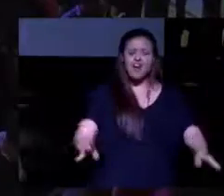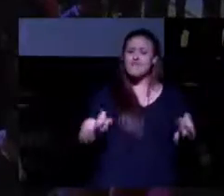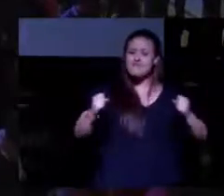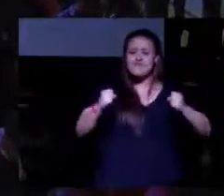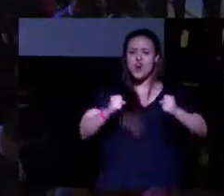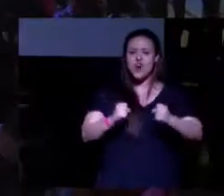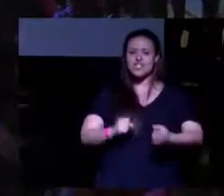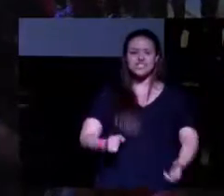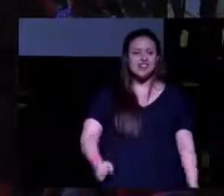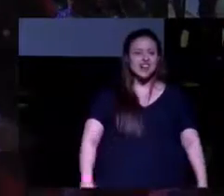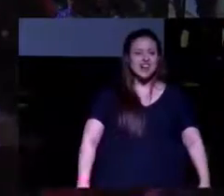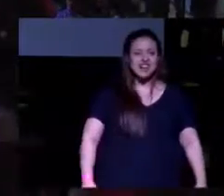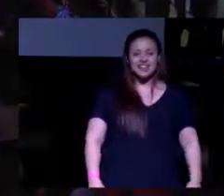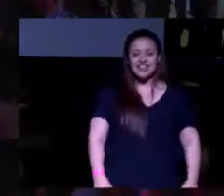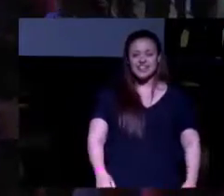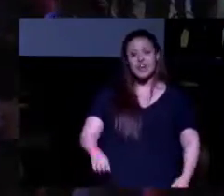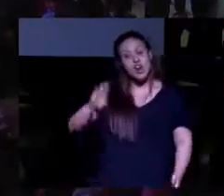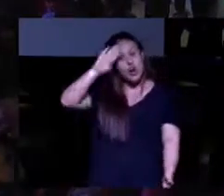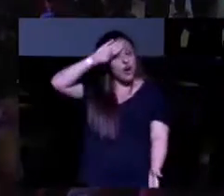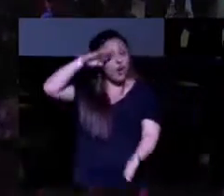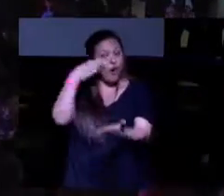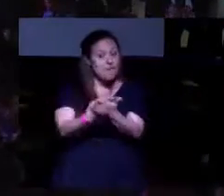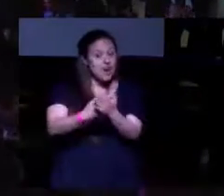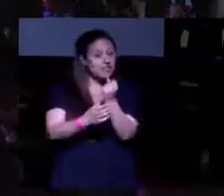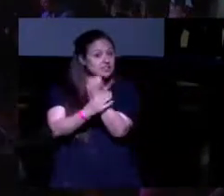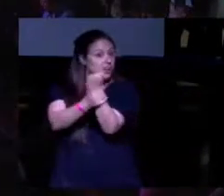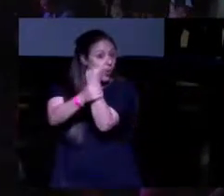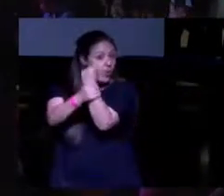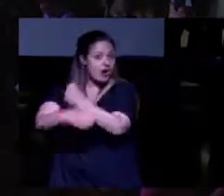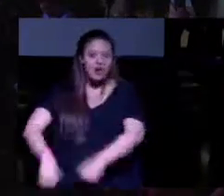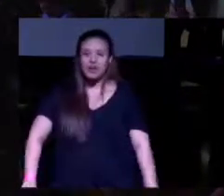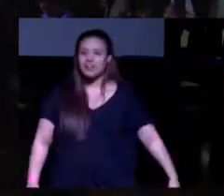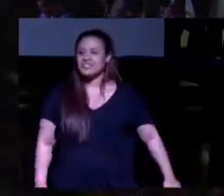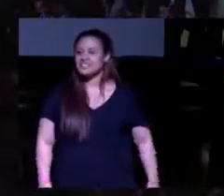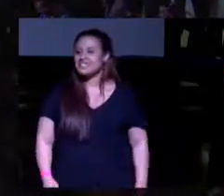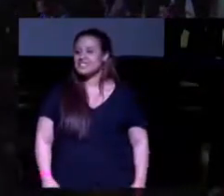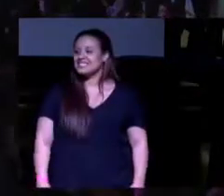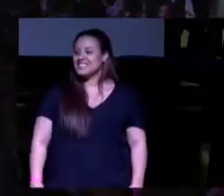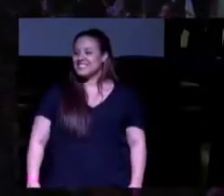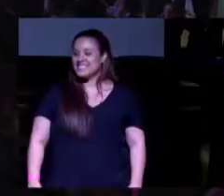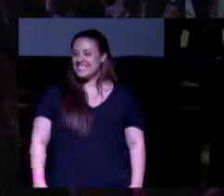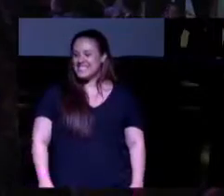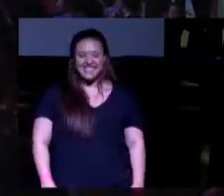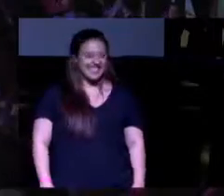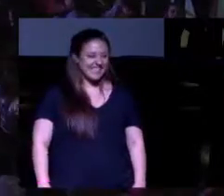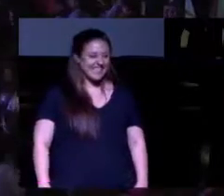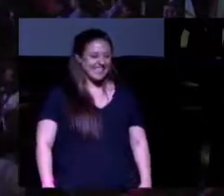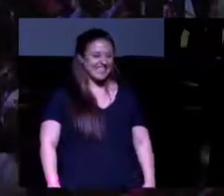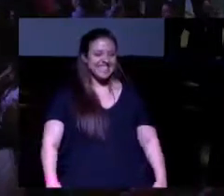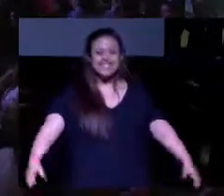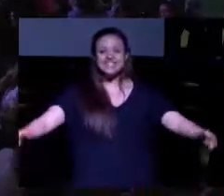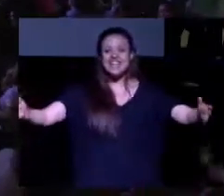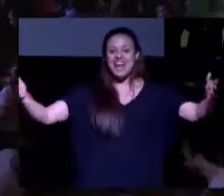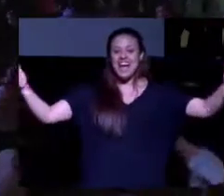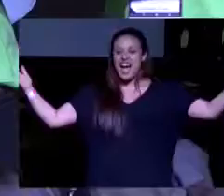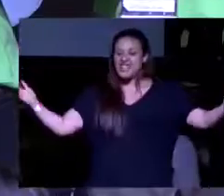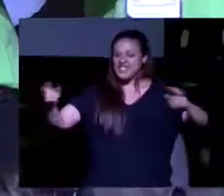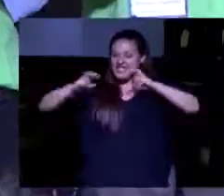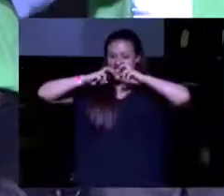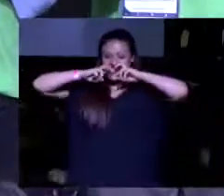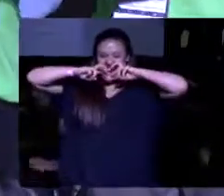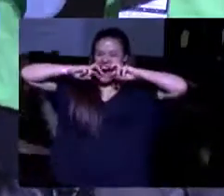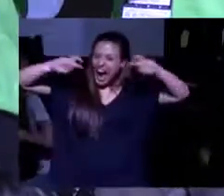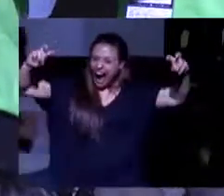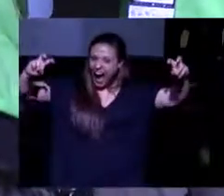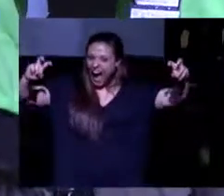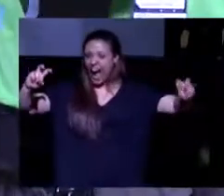Força, confiança e segurança. E aí vamos dar um grito geral no 3